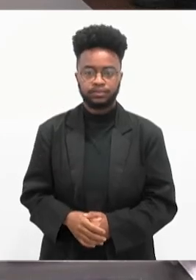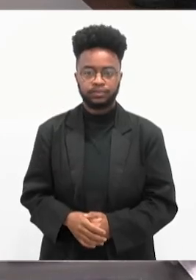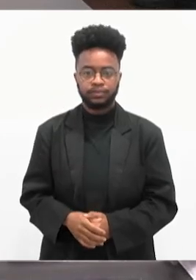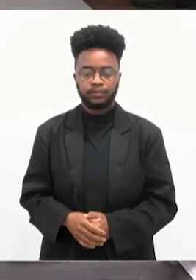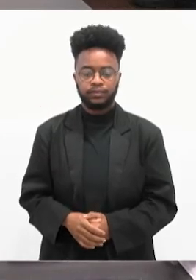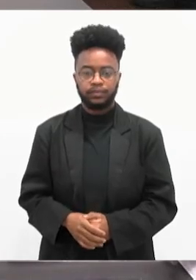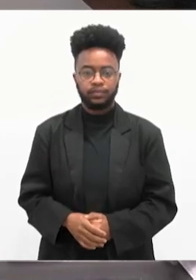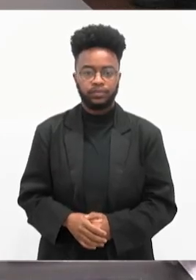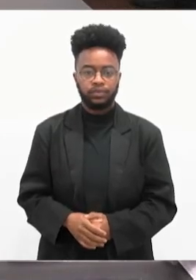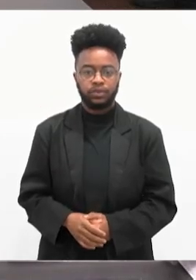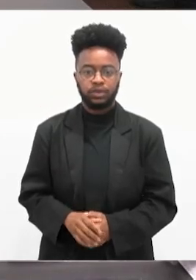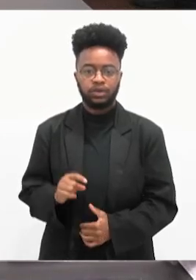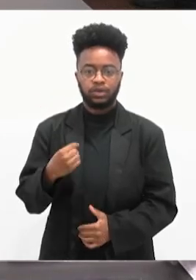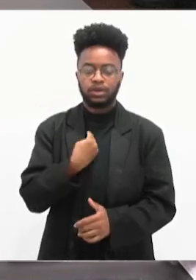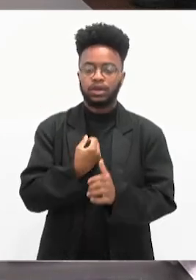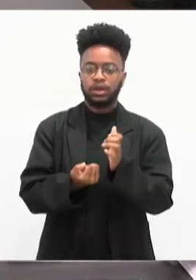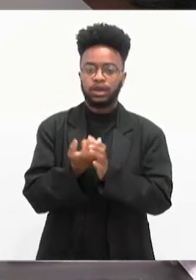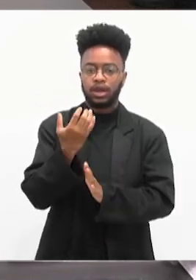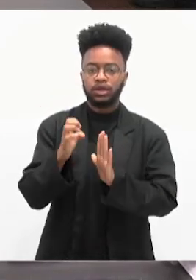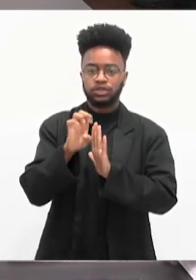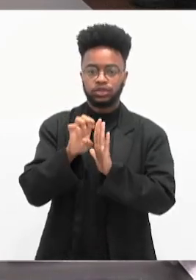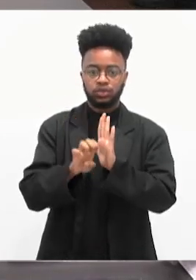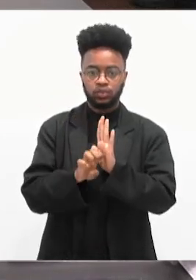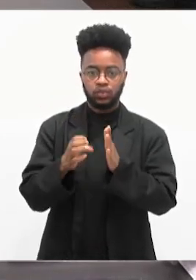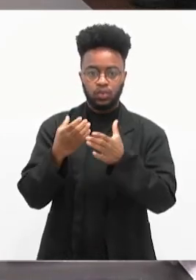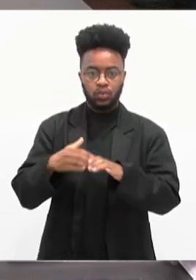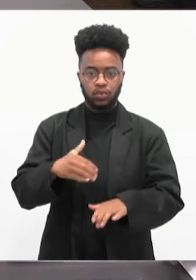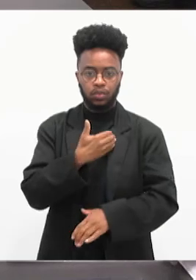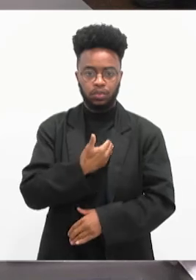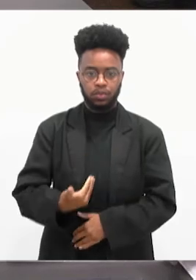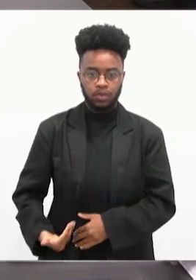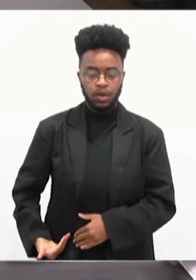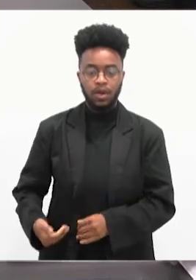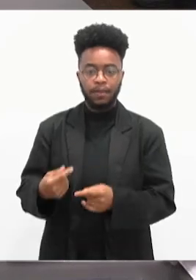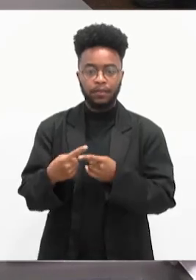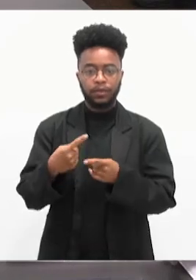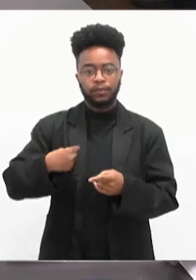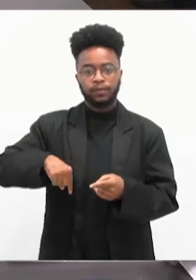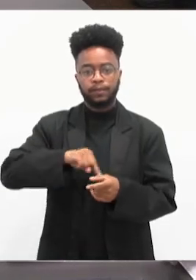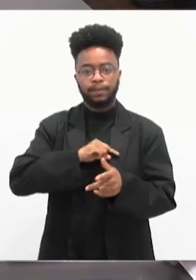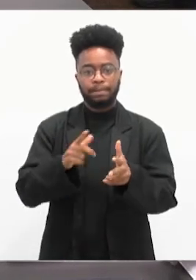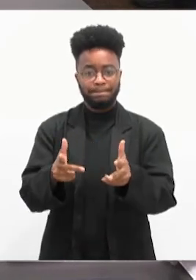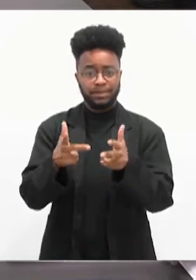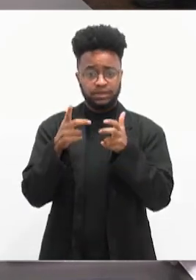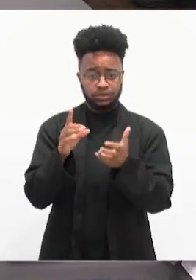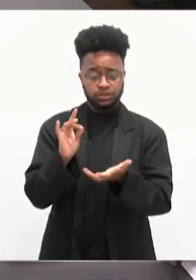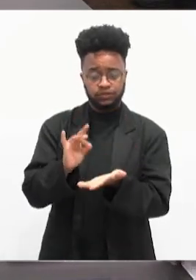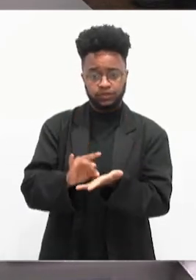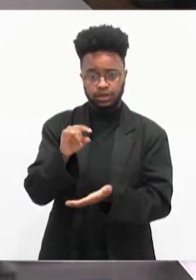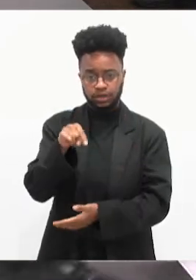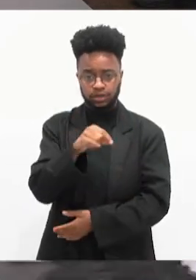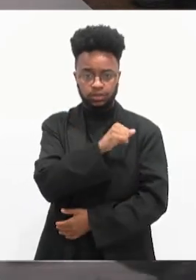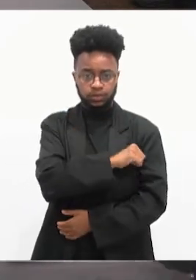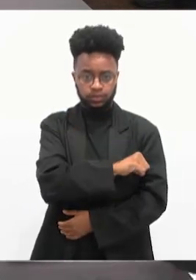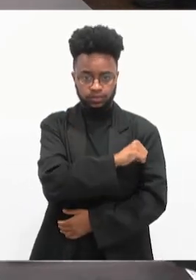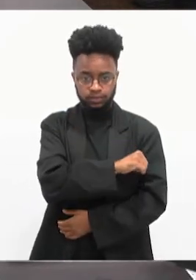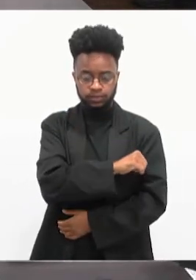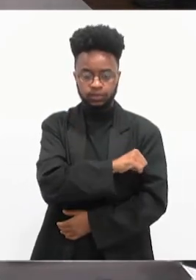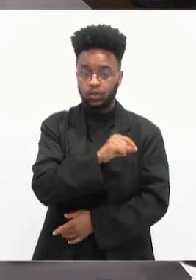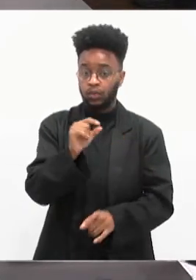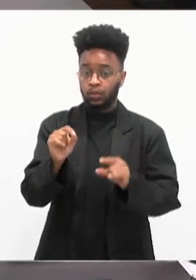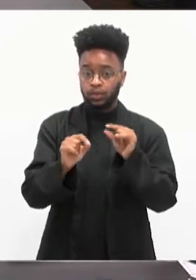um estatuto do concurso público, porque o que a gente vê no mundo real, aqui no Estado,